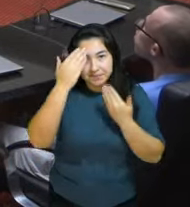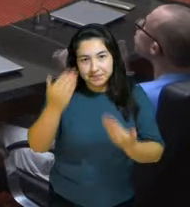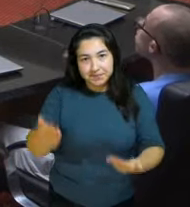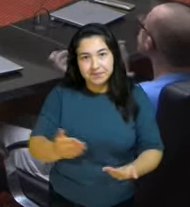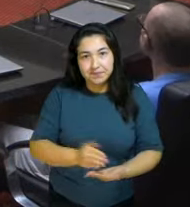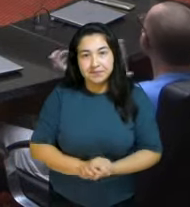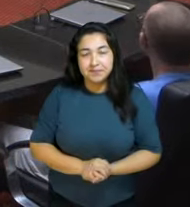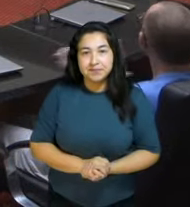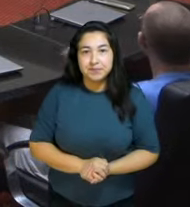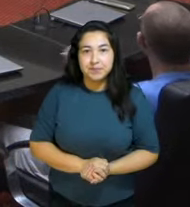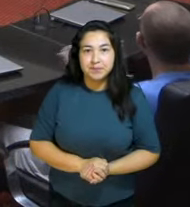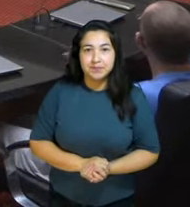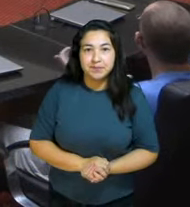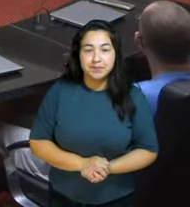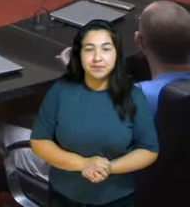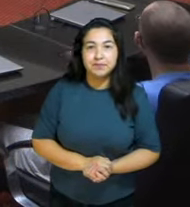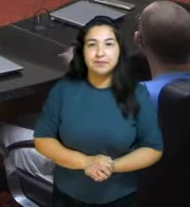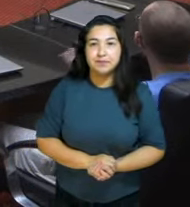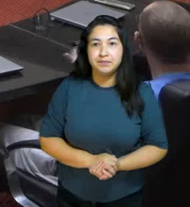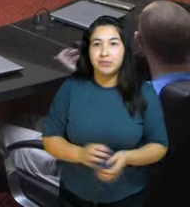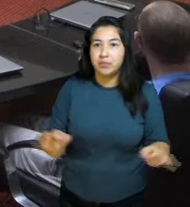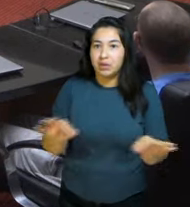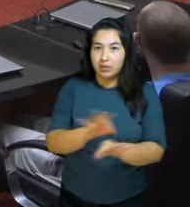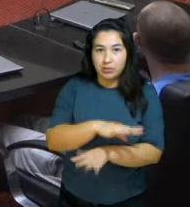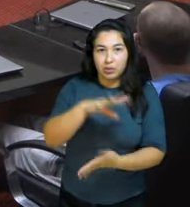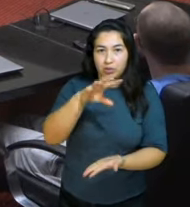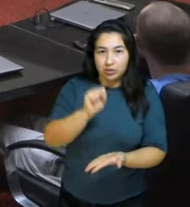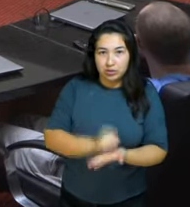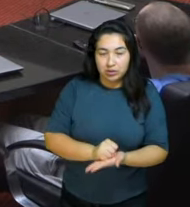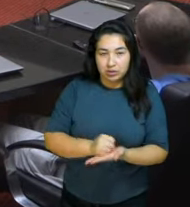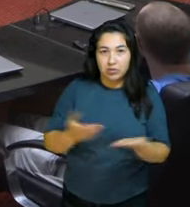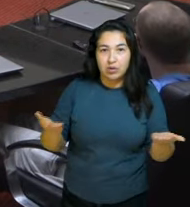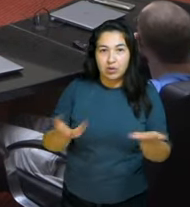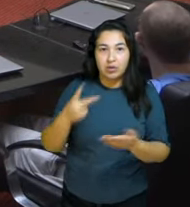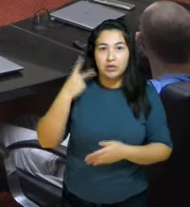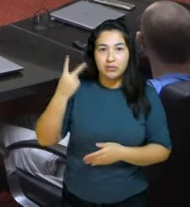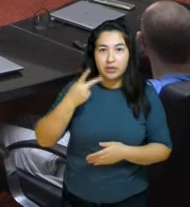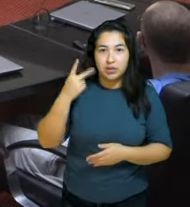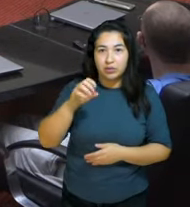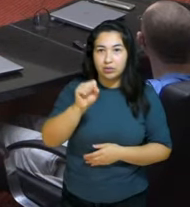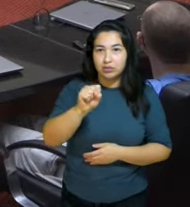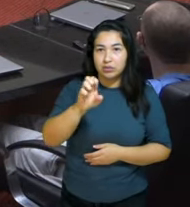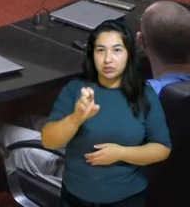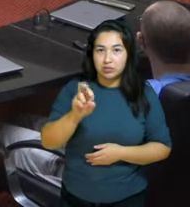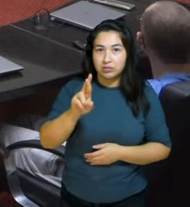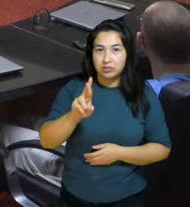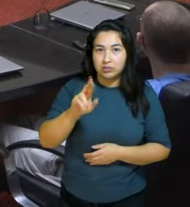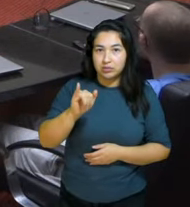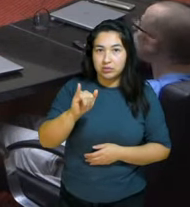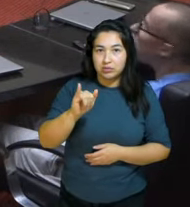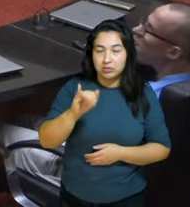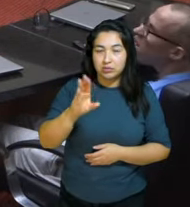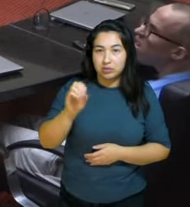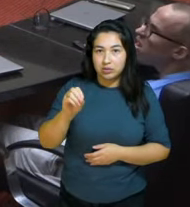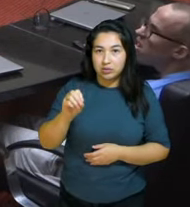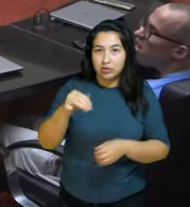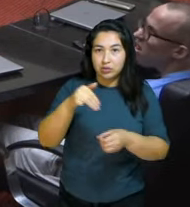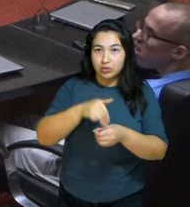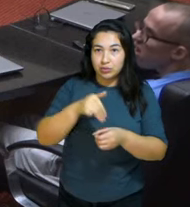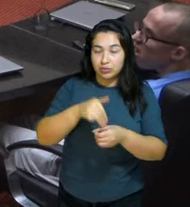Alziro. Encerrando as inscrições, o vereador Sérgio Antônio Ozelame, o Ciro, lá de